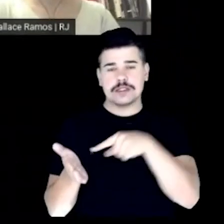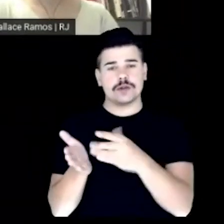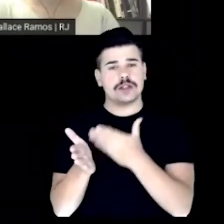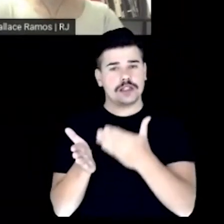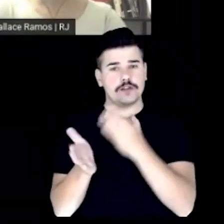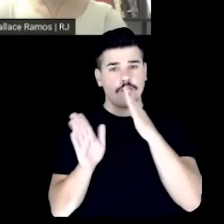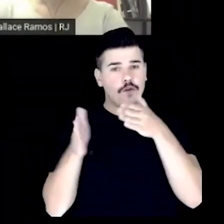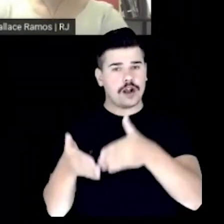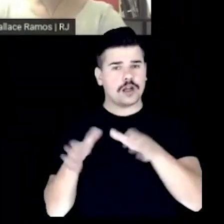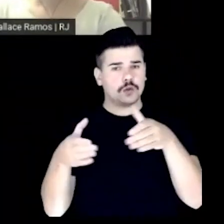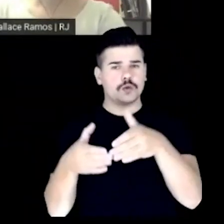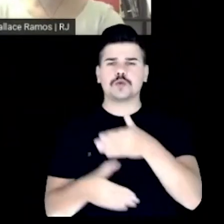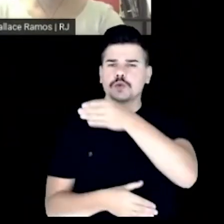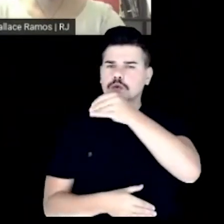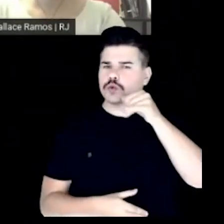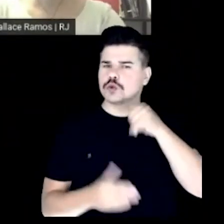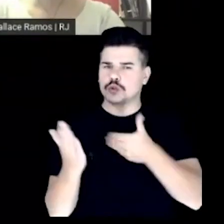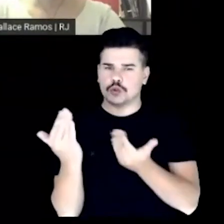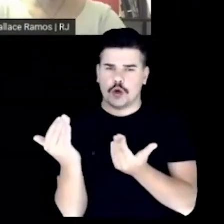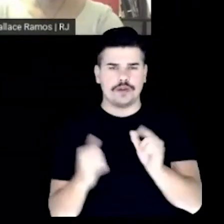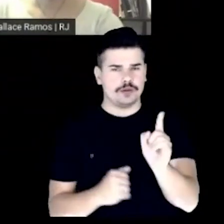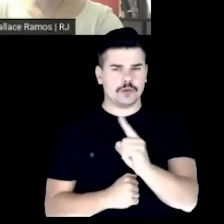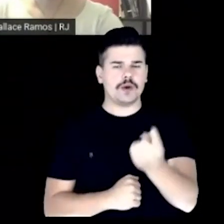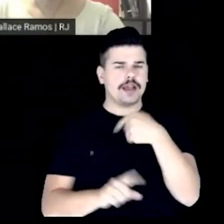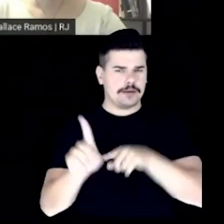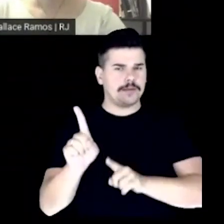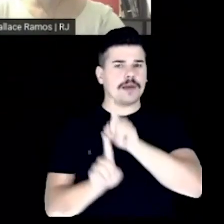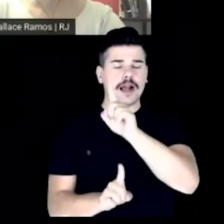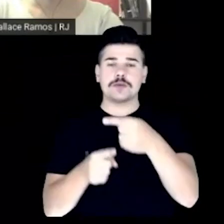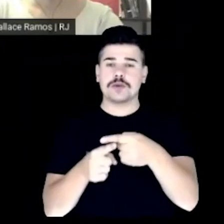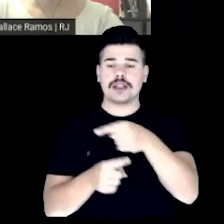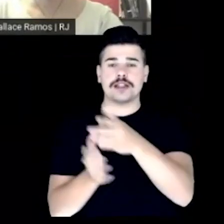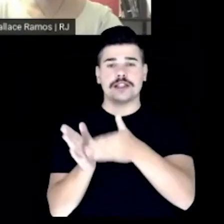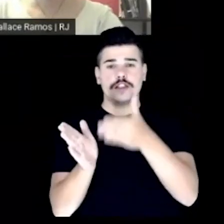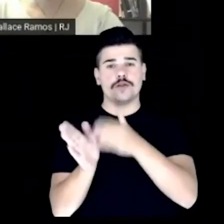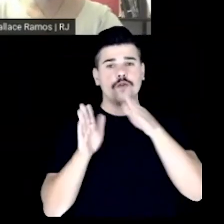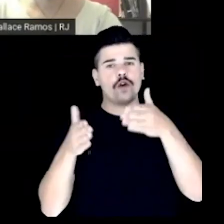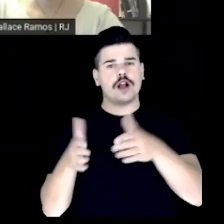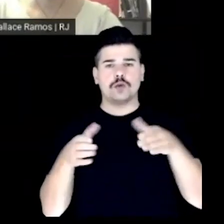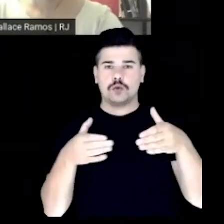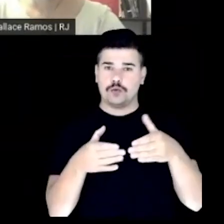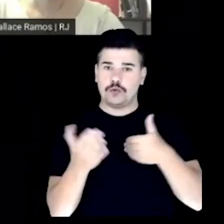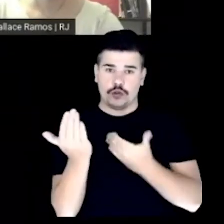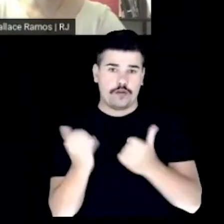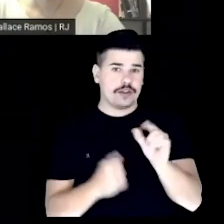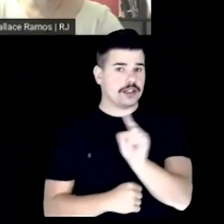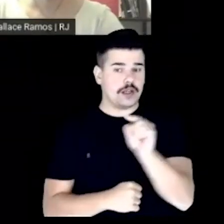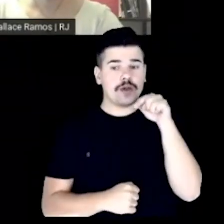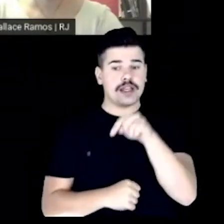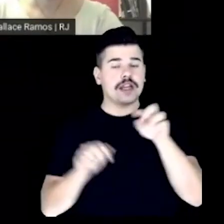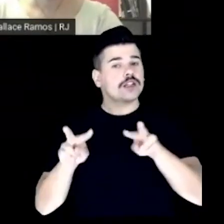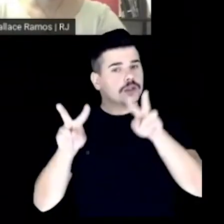muito além de ser um livro para o público jovem. Né? Ele não é um livro para o público